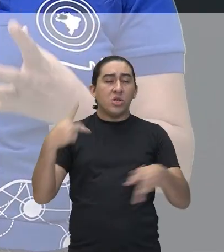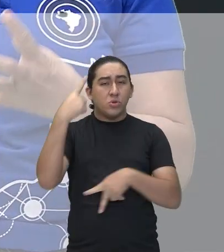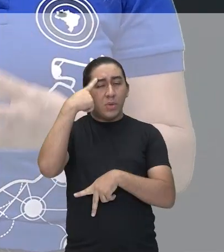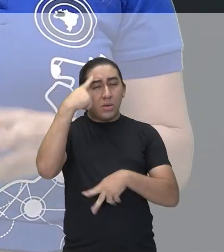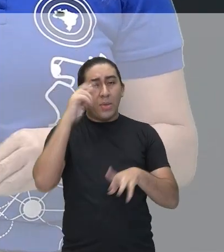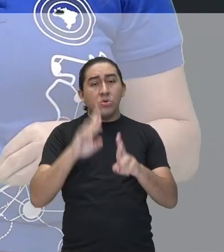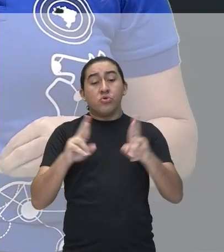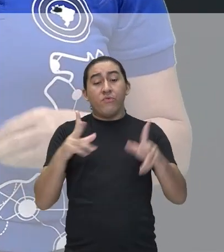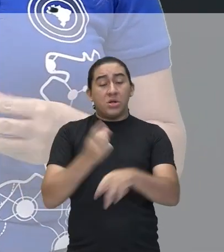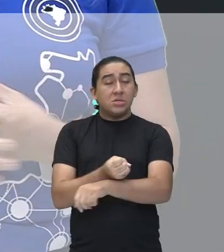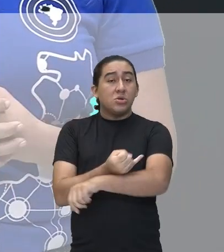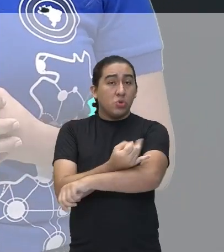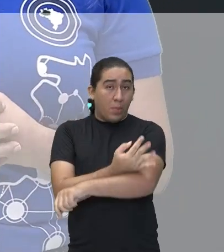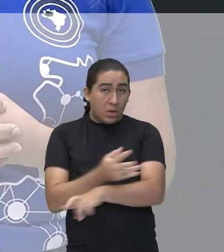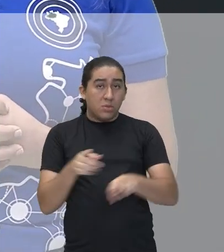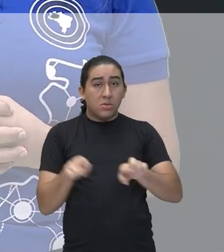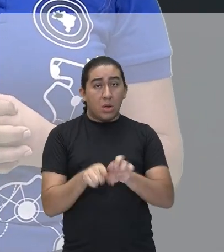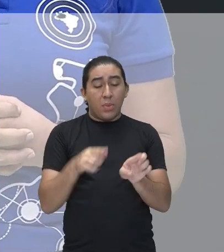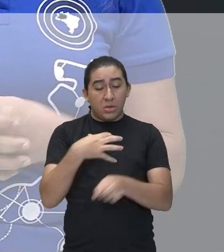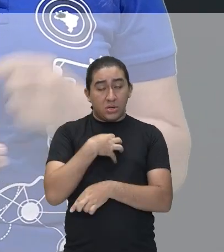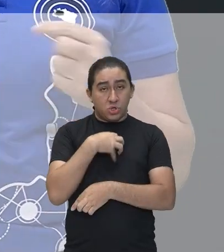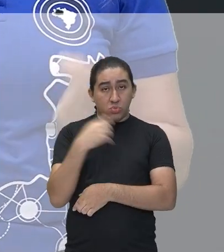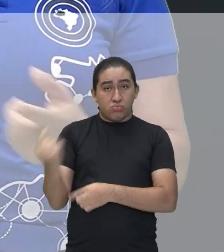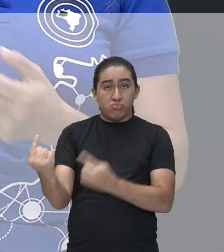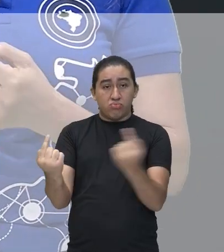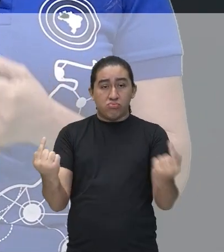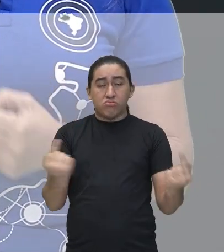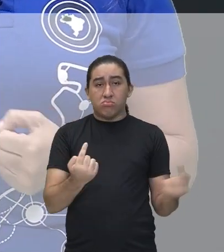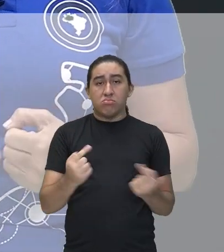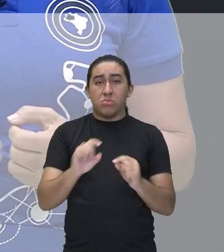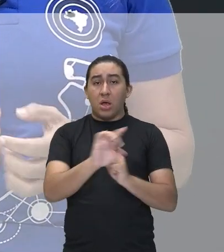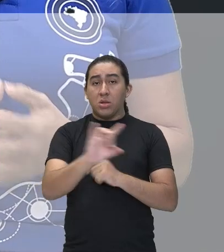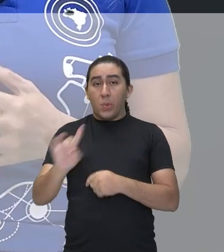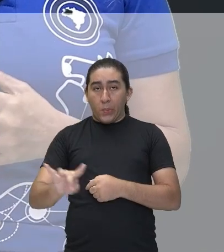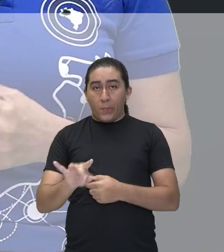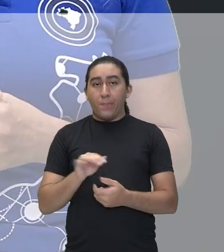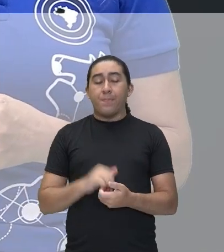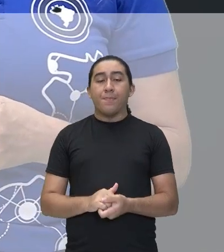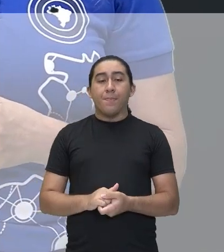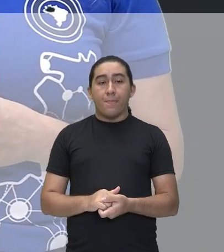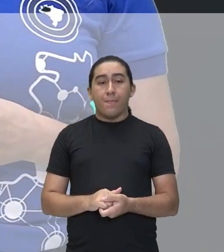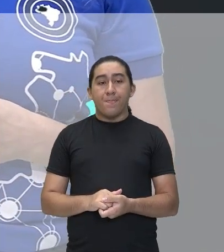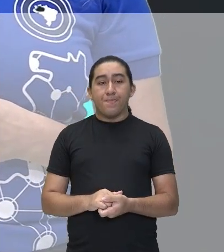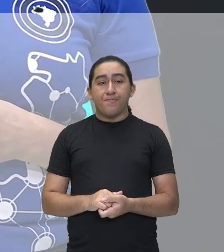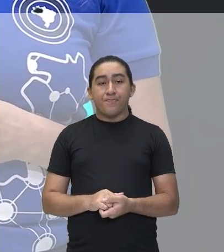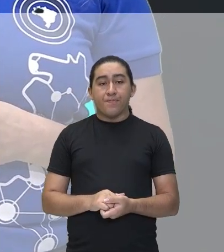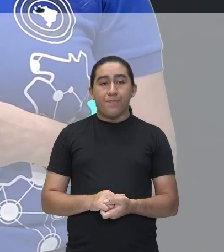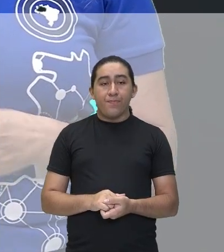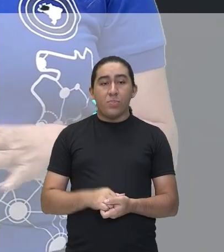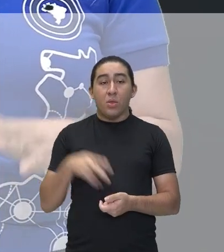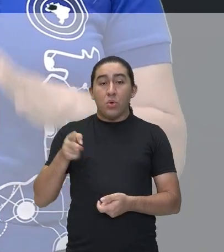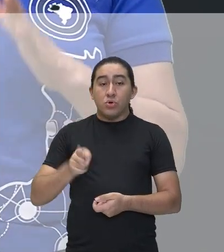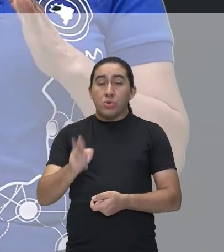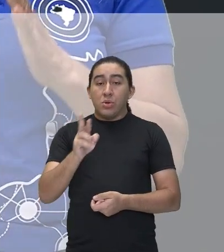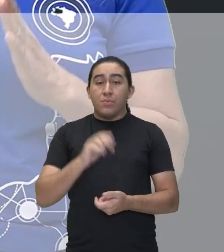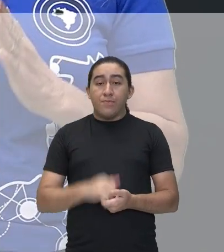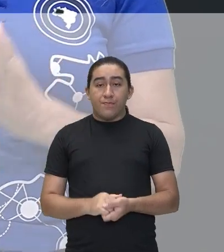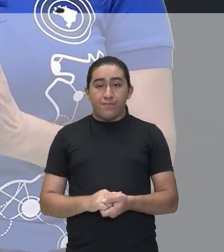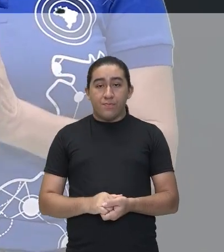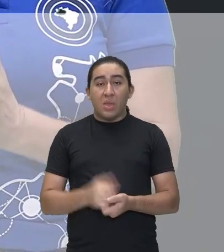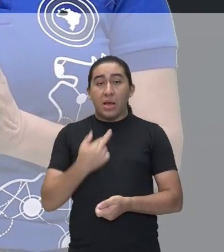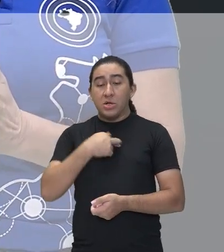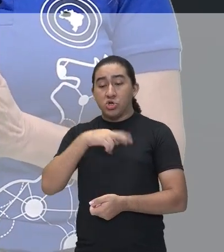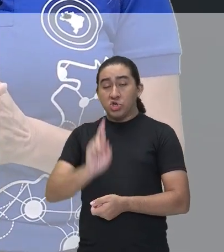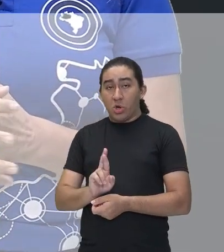seus sentimentos individualmente. Continuando, religiosidade